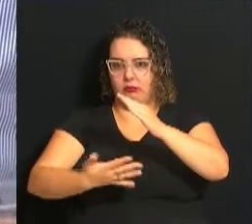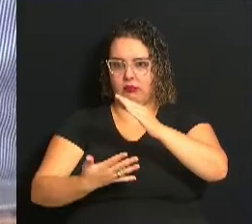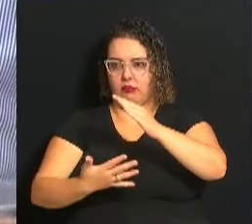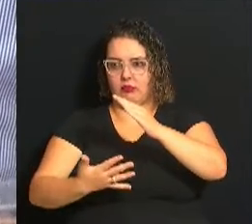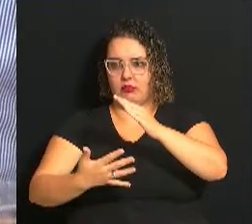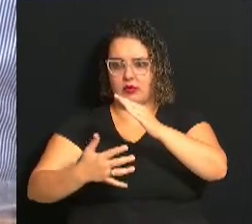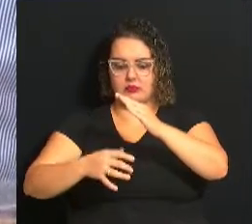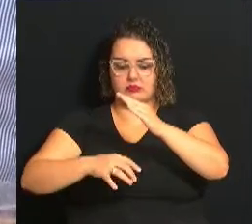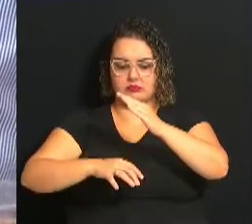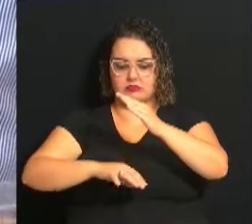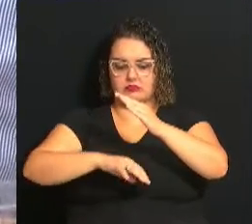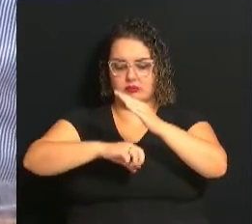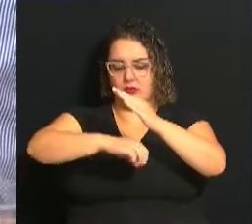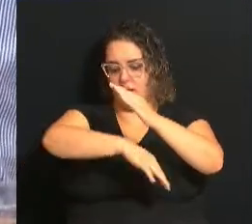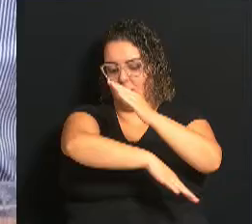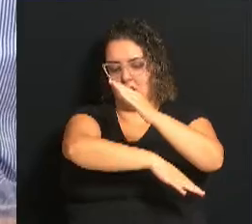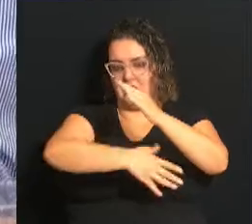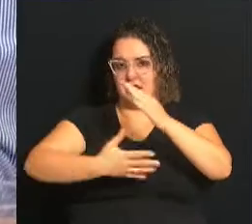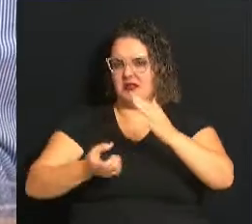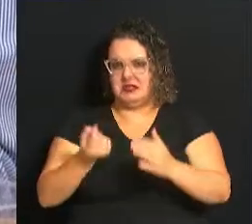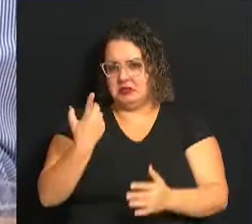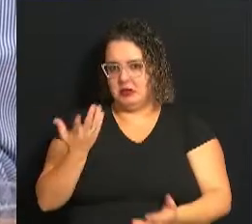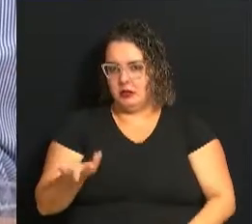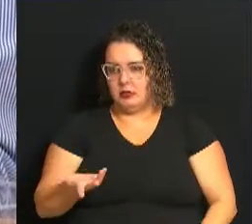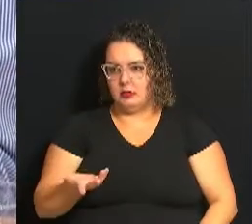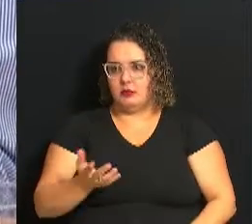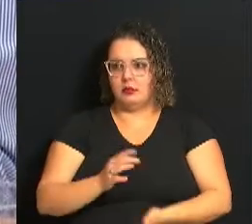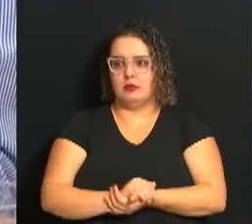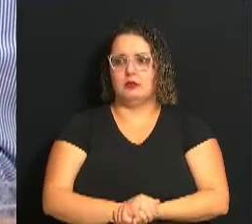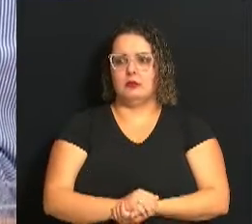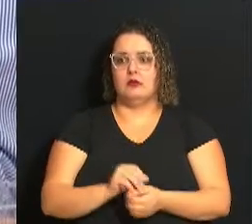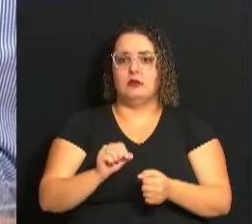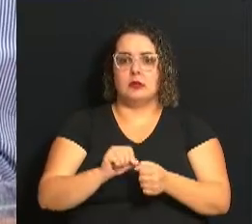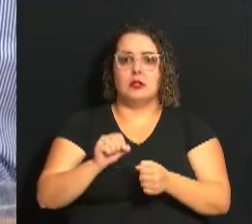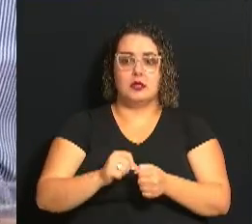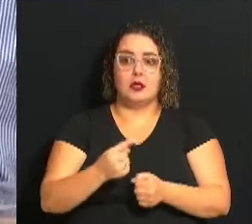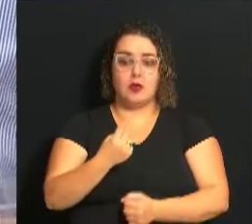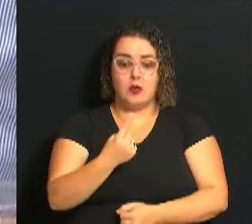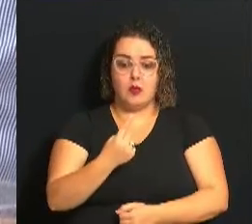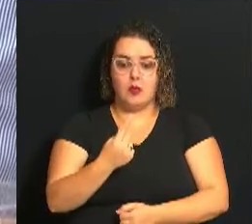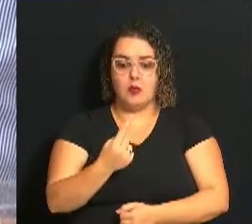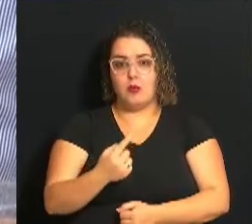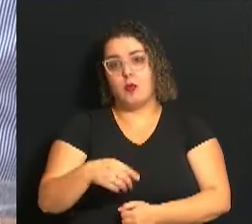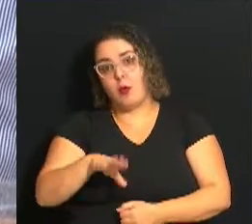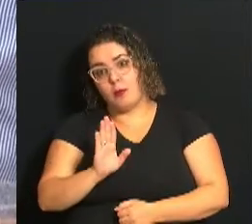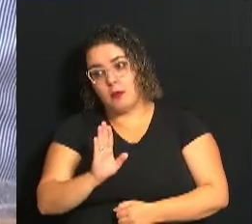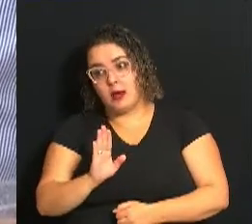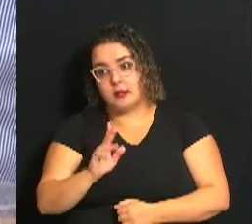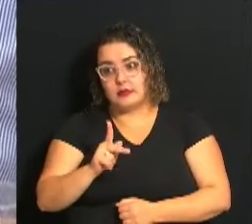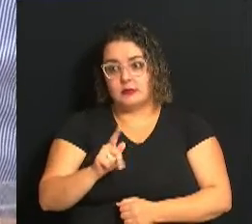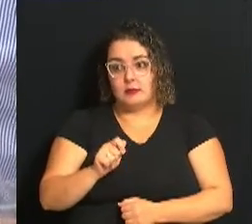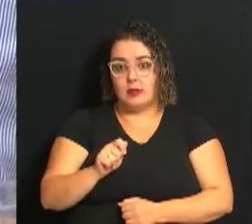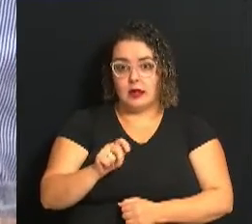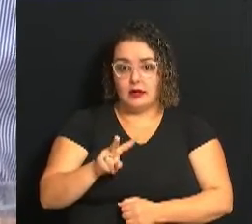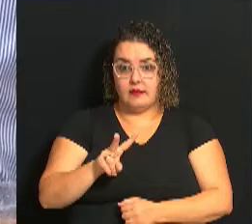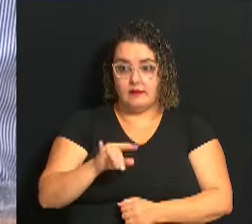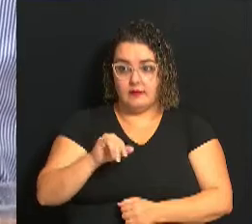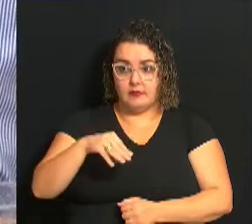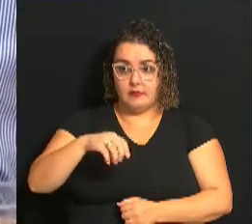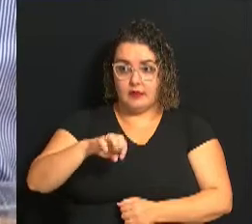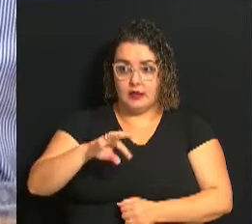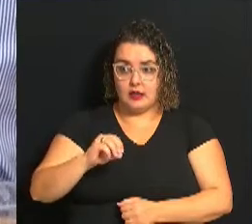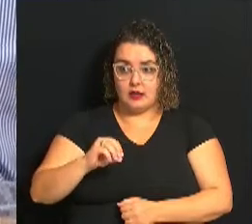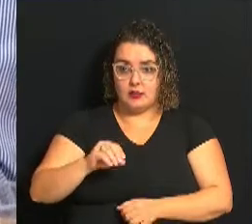Então, assim, se você tiver a possibilidade de fazer um ou mais pavimentos abaixo do pavimento térreo, você ocupa de